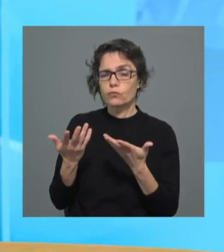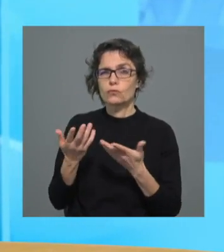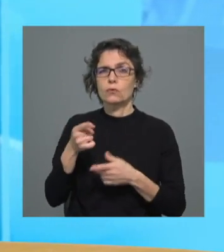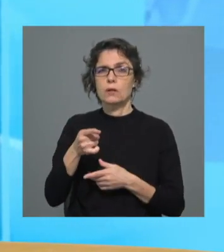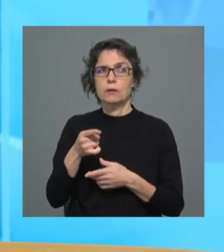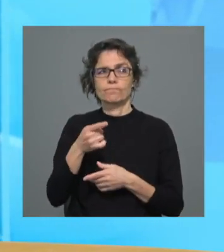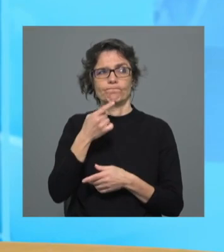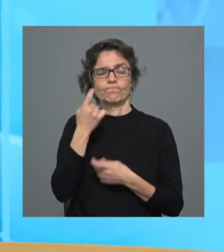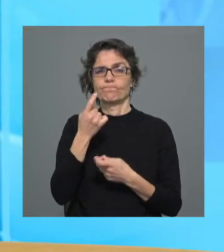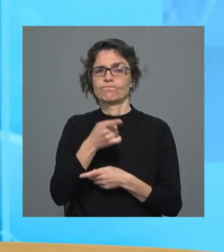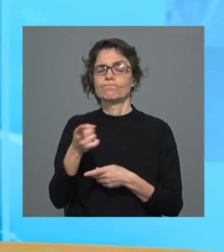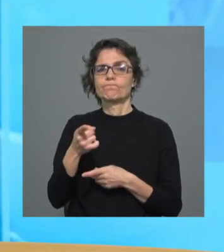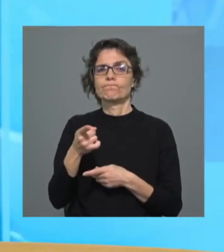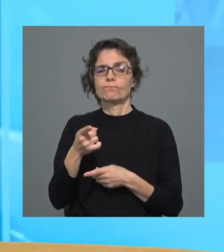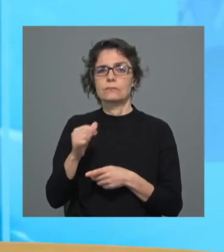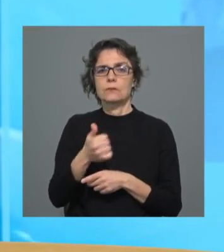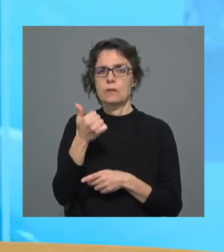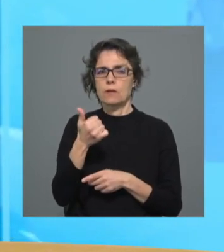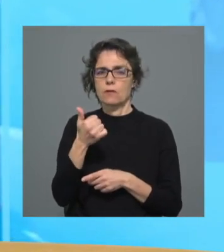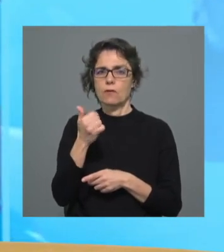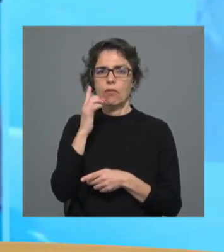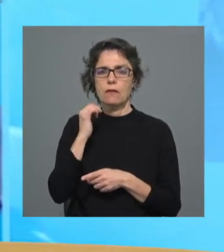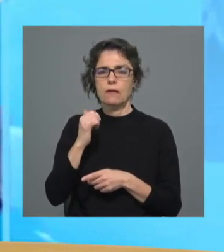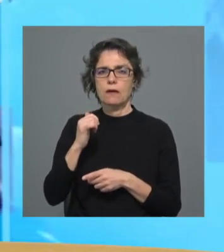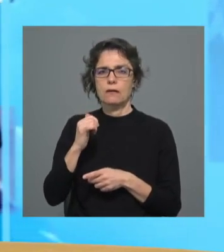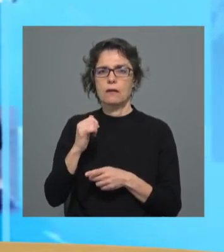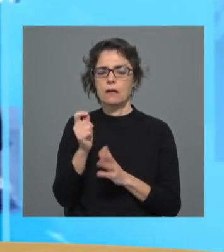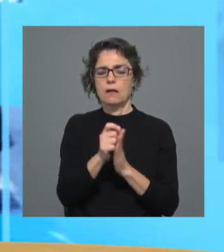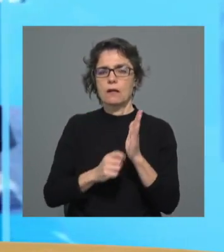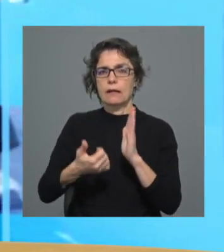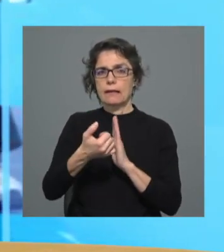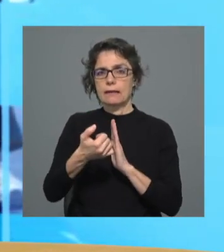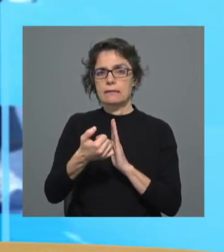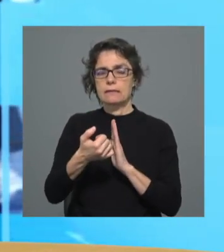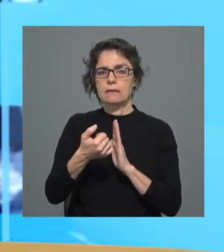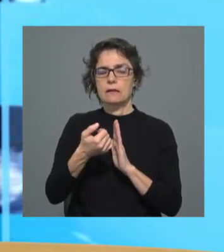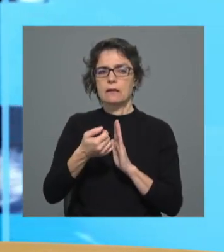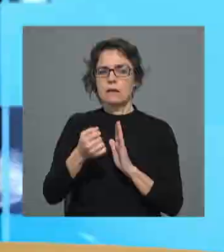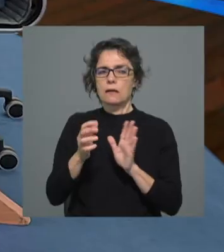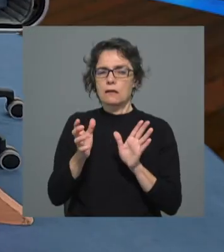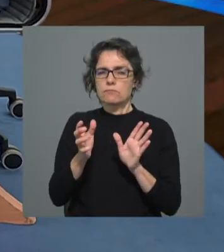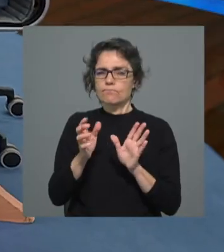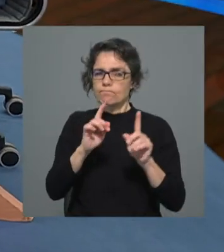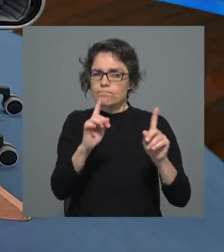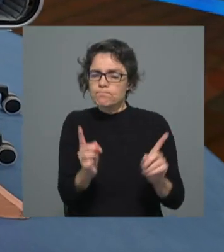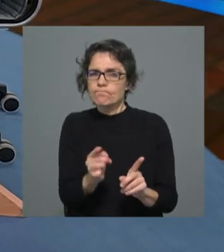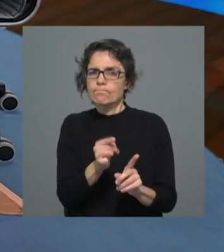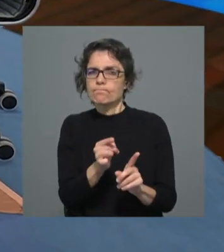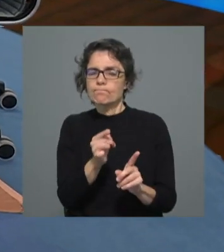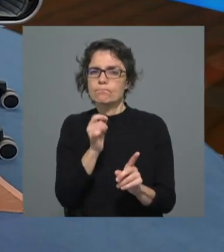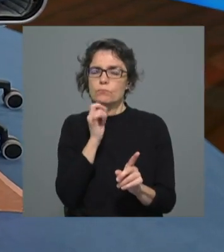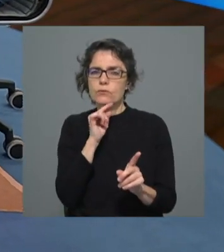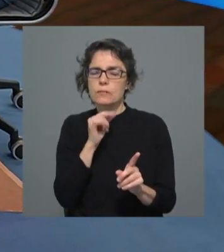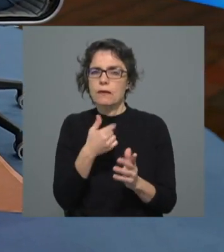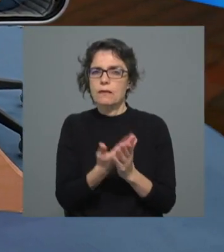chegou-se à conclusão que seria útil fazer uma síntese nestes tais 15 pontos que permitam a quem esteja mais familiarizado ou menos